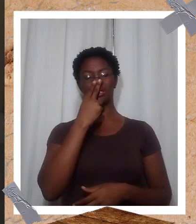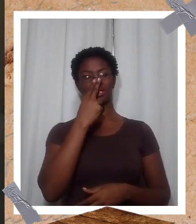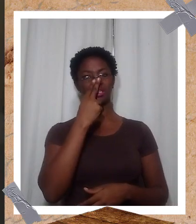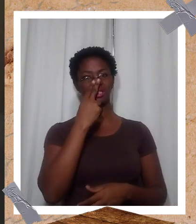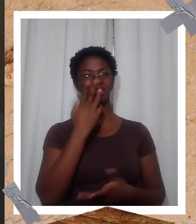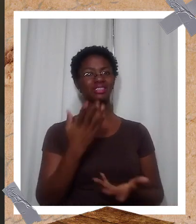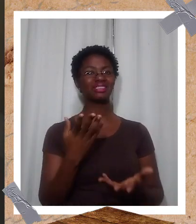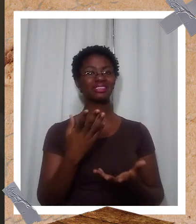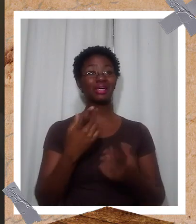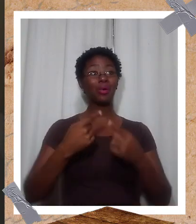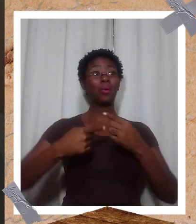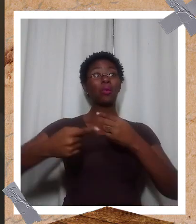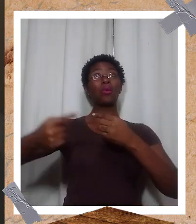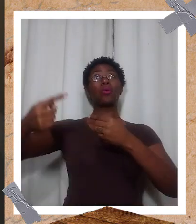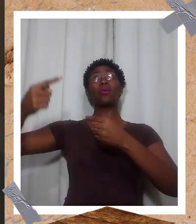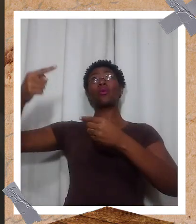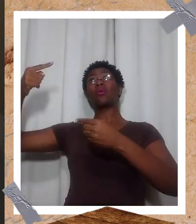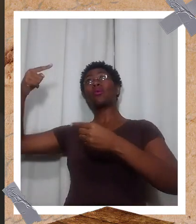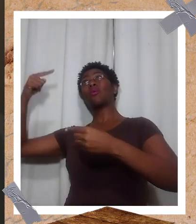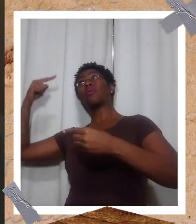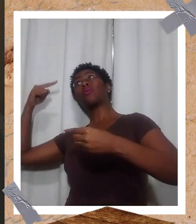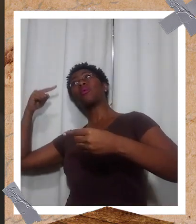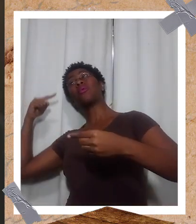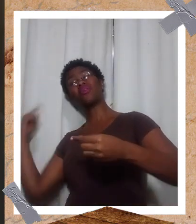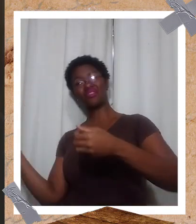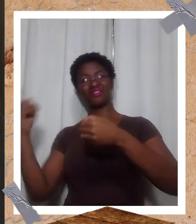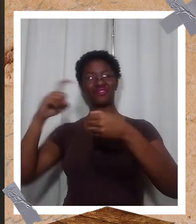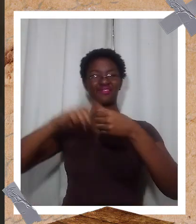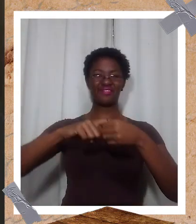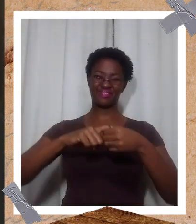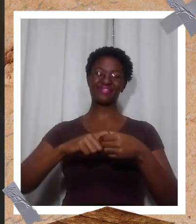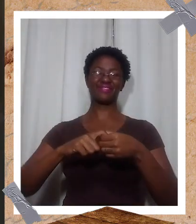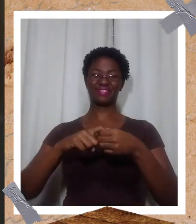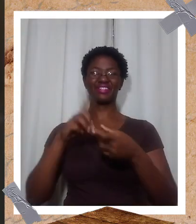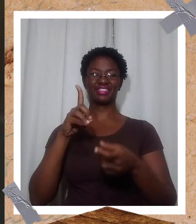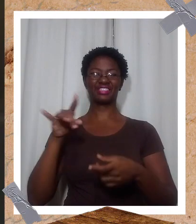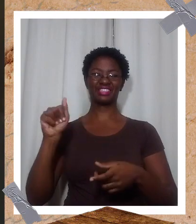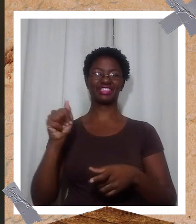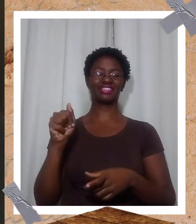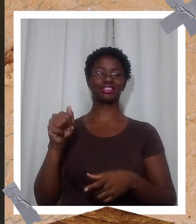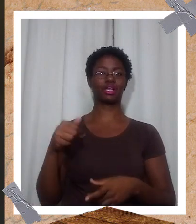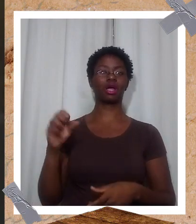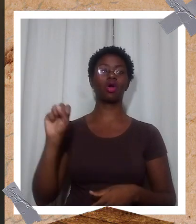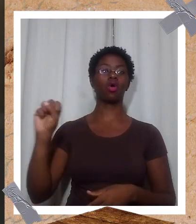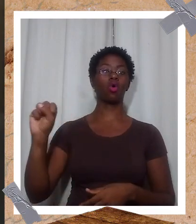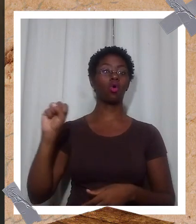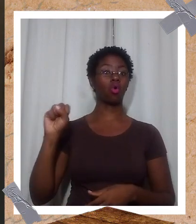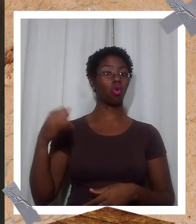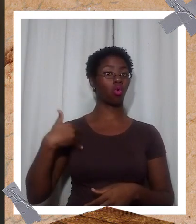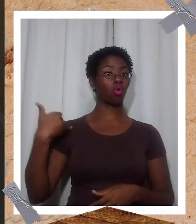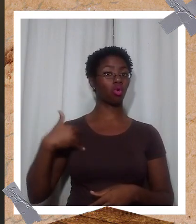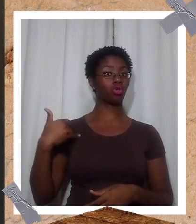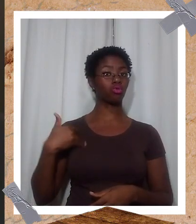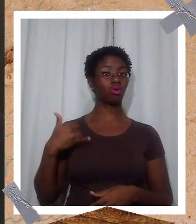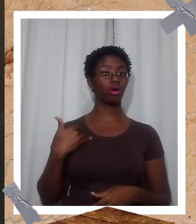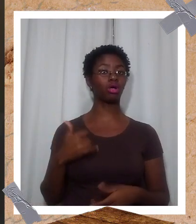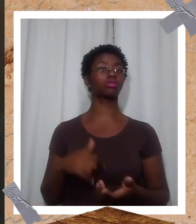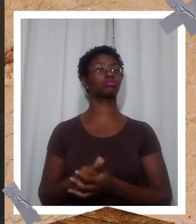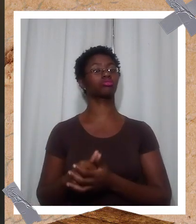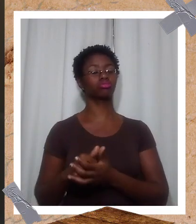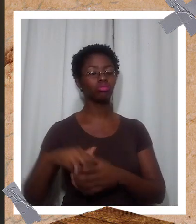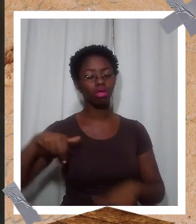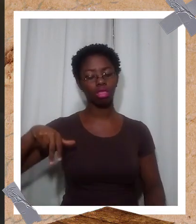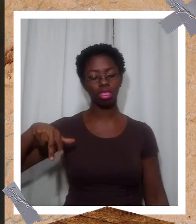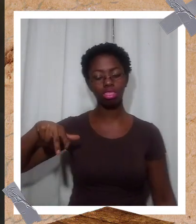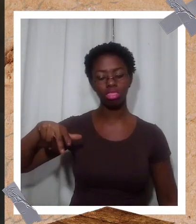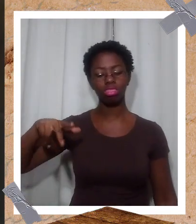dentro de uma máquina do tempo, no qual eu volto para aquele momento, ali, com 8 anos de idade, com os pés descalços, no meio